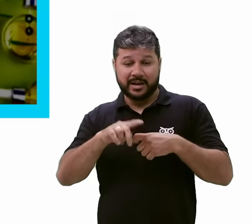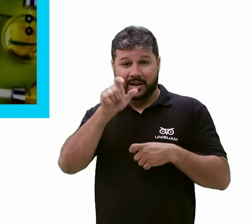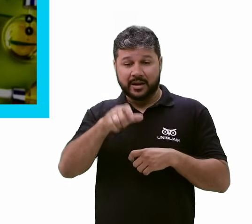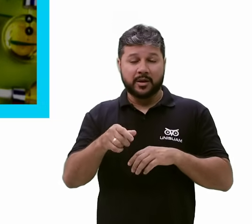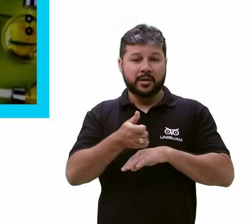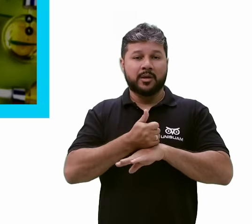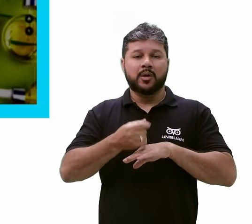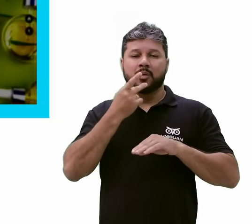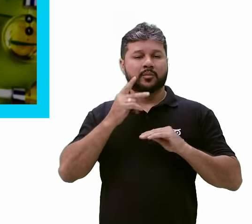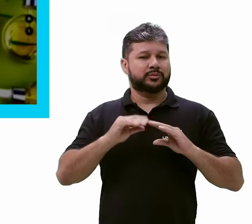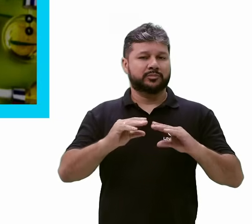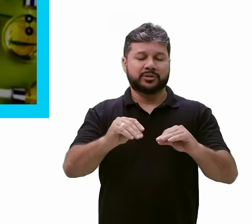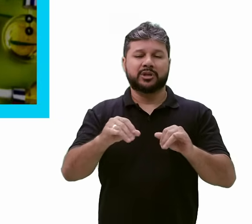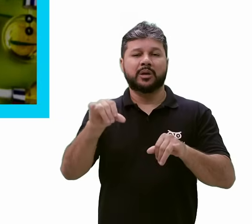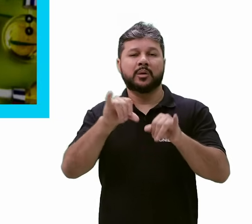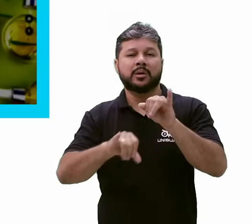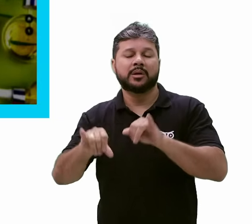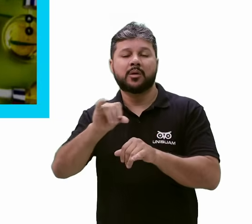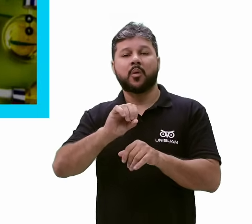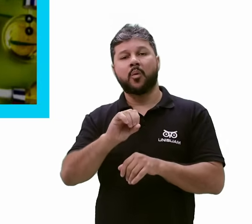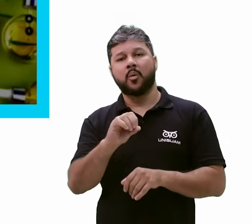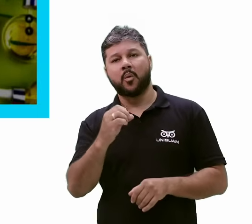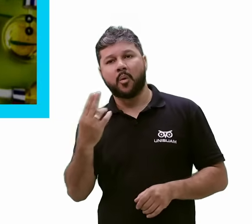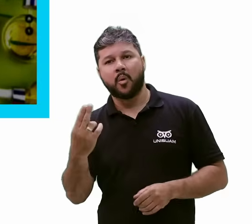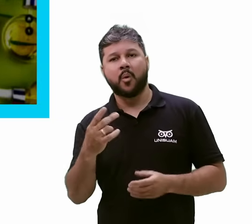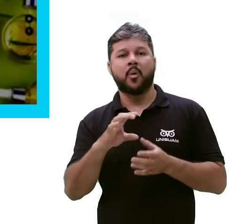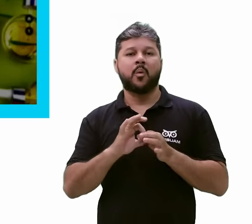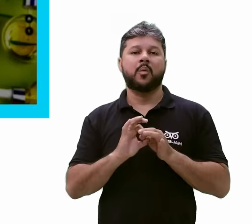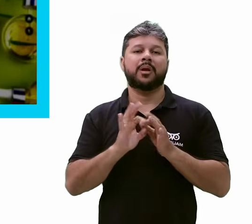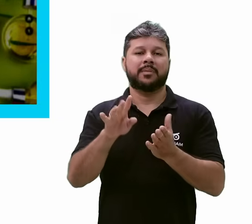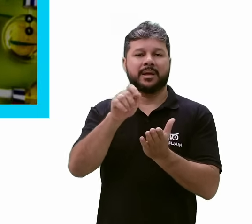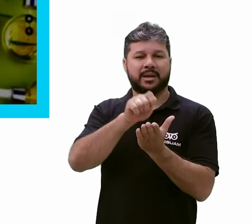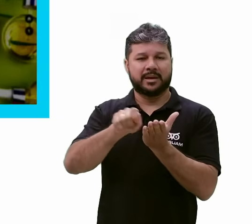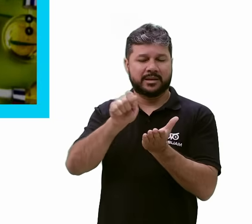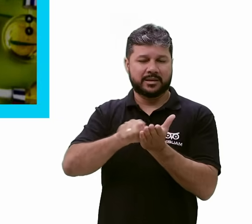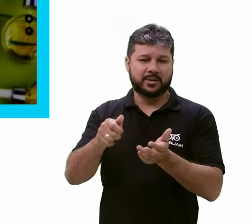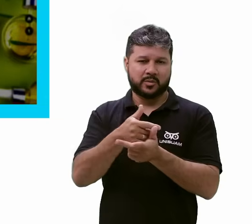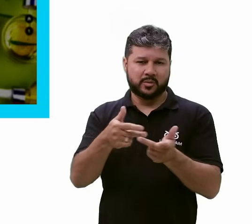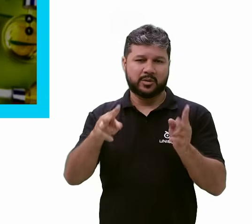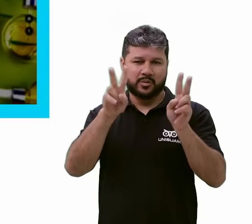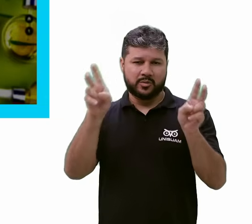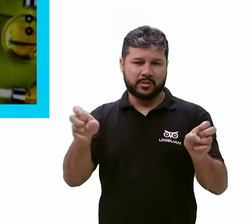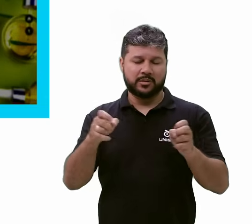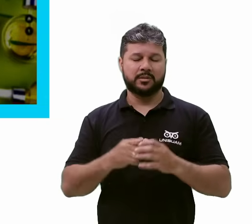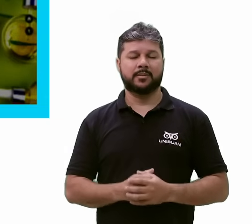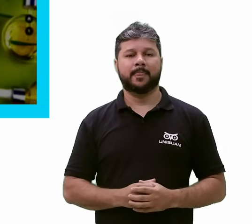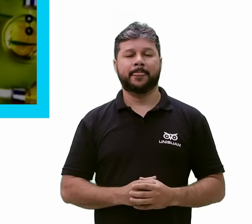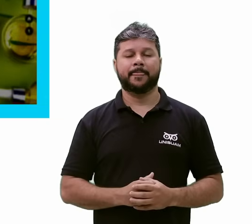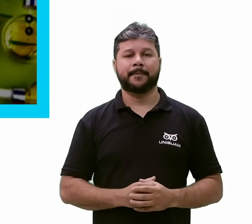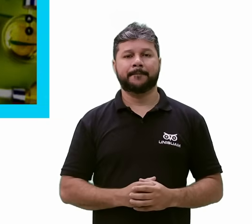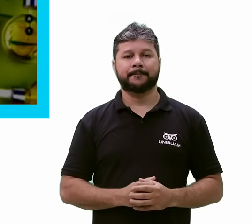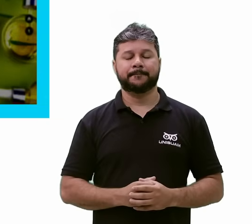não poderia manipular esse tipo de substância ou deliberar sobre isso, tá?